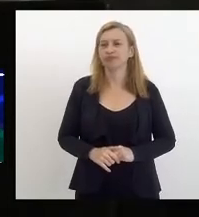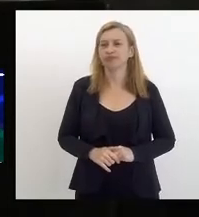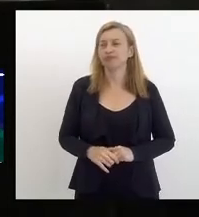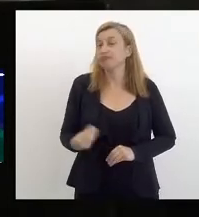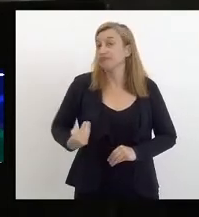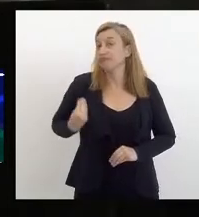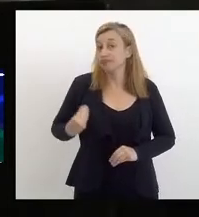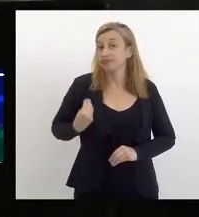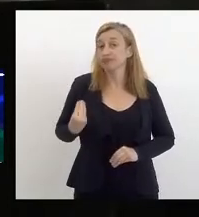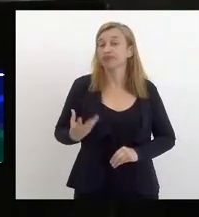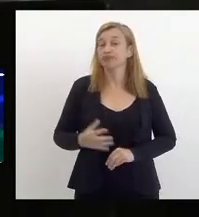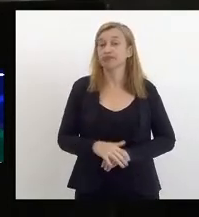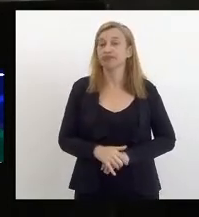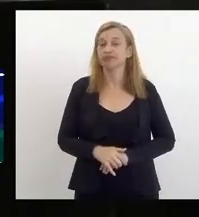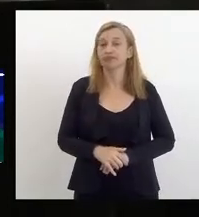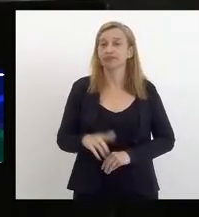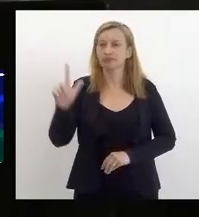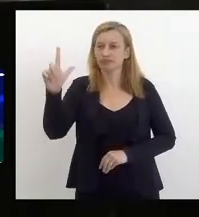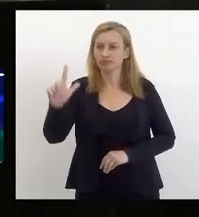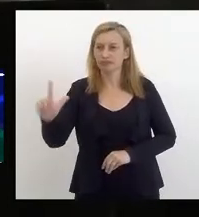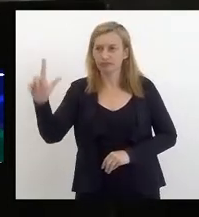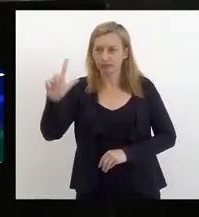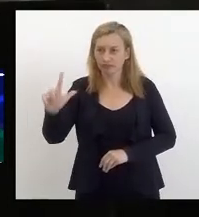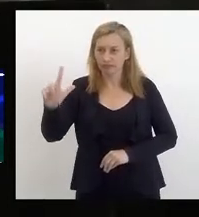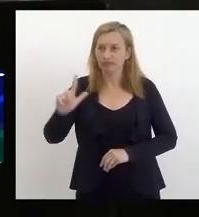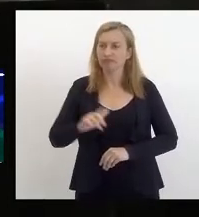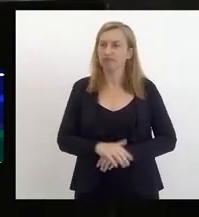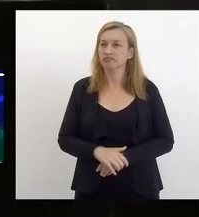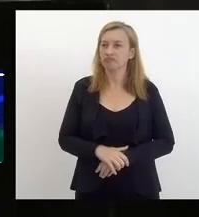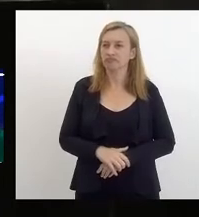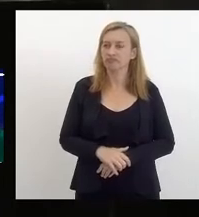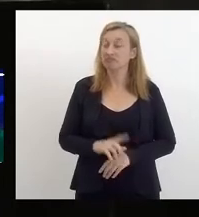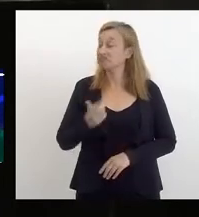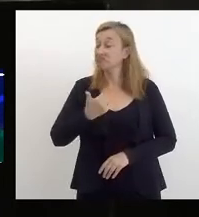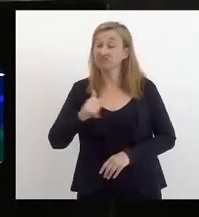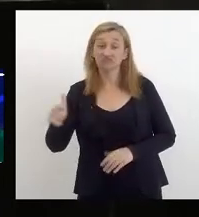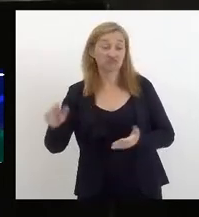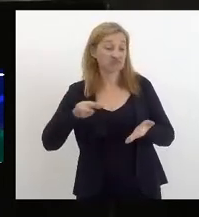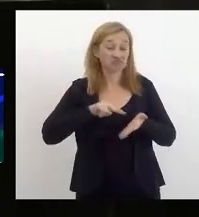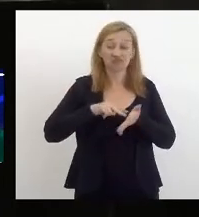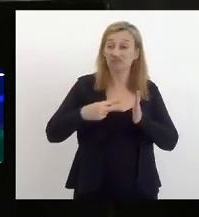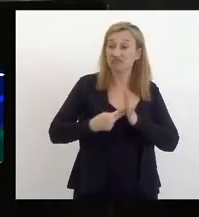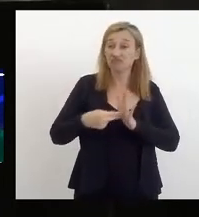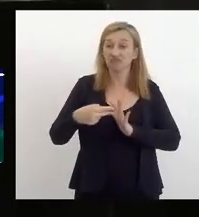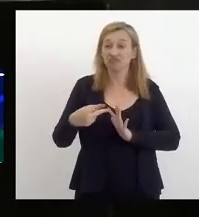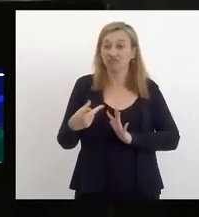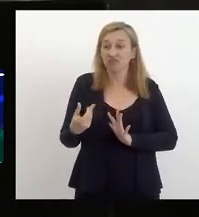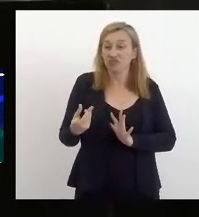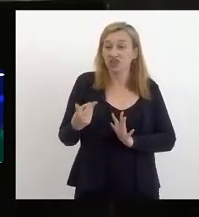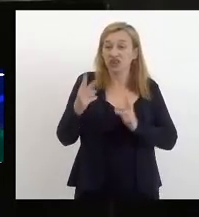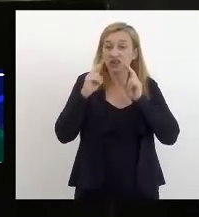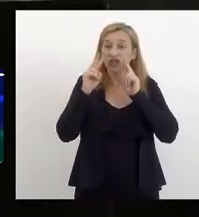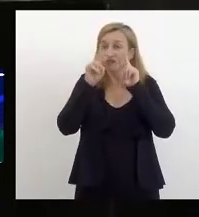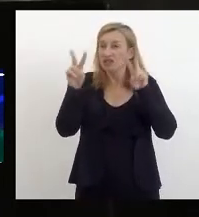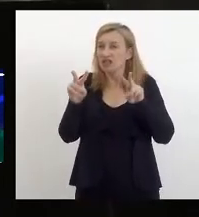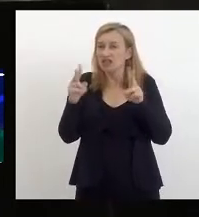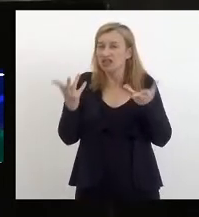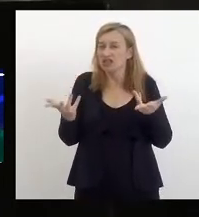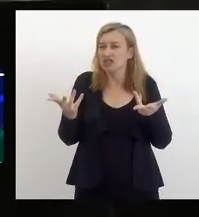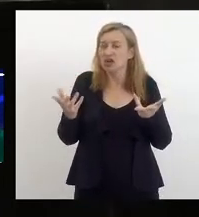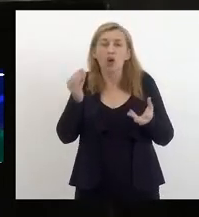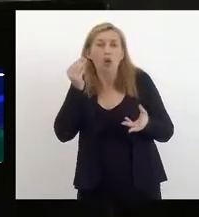a viver no Leblon eu não tenho significado do cotidiano do ponto de vista das condições